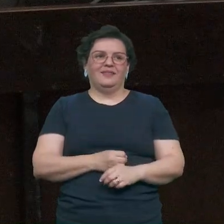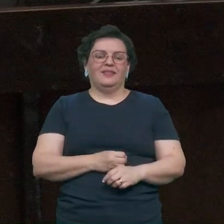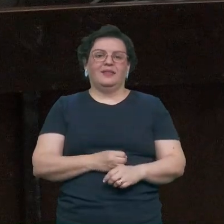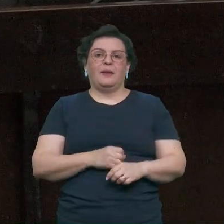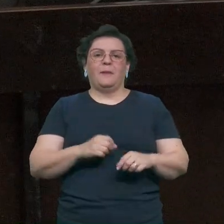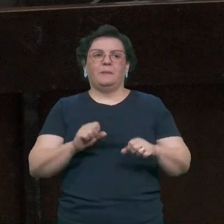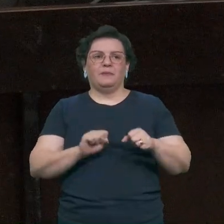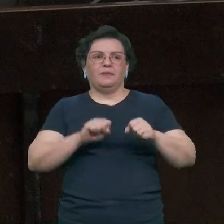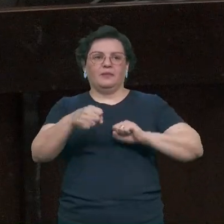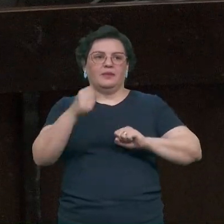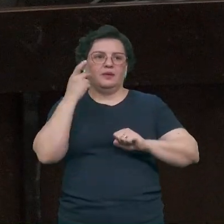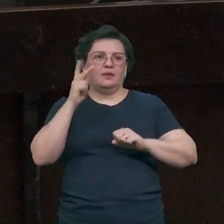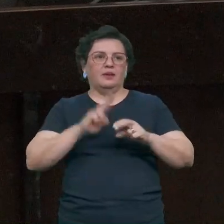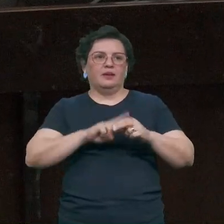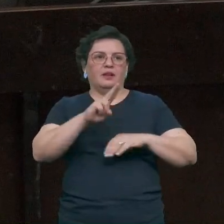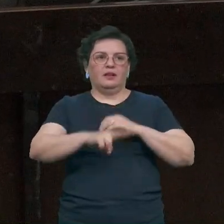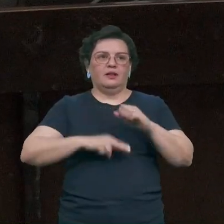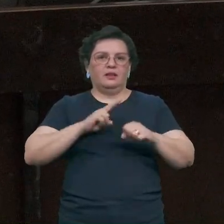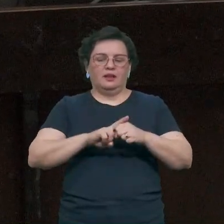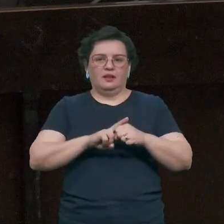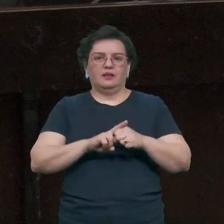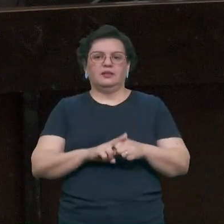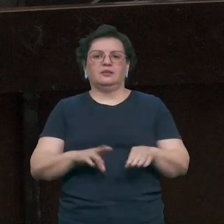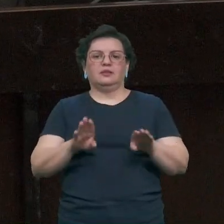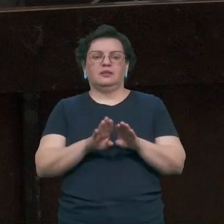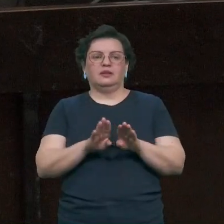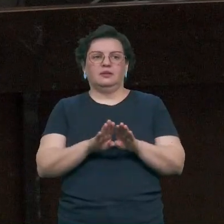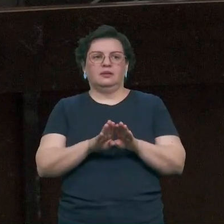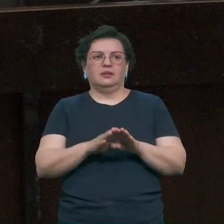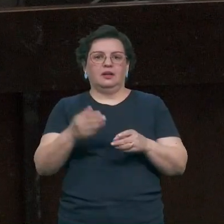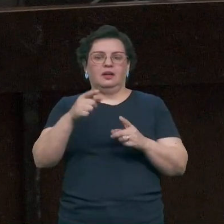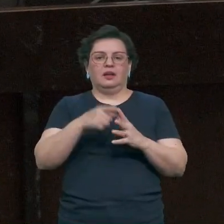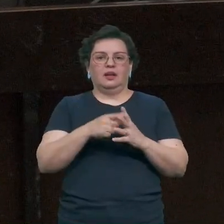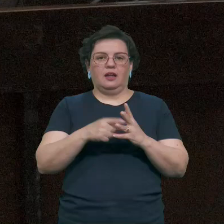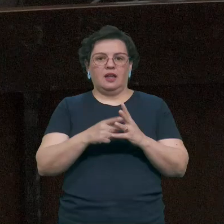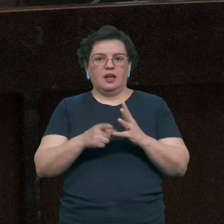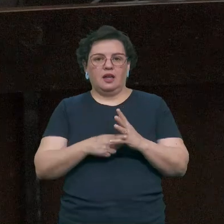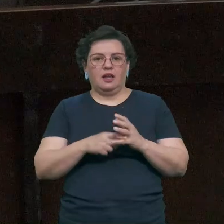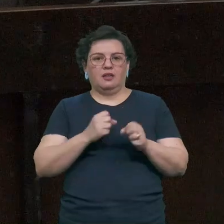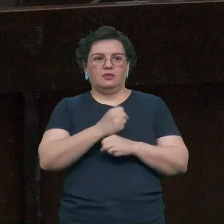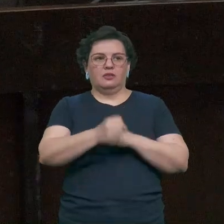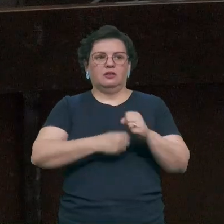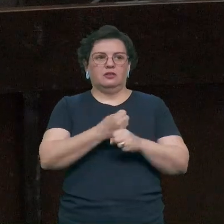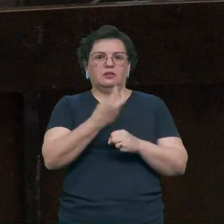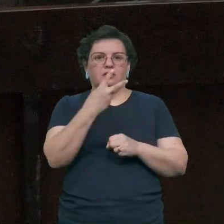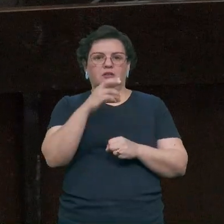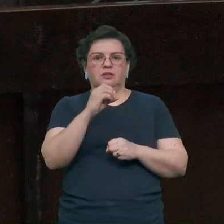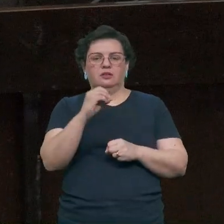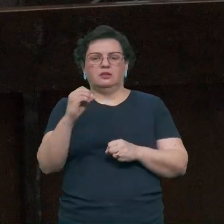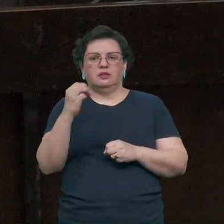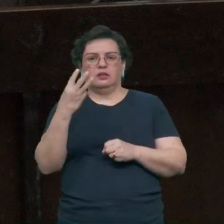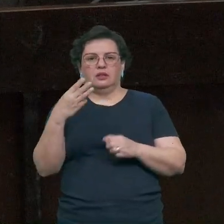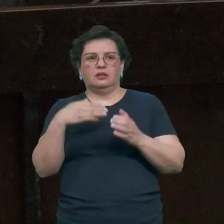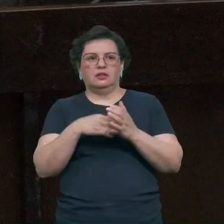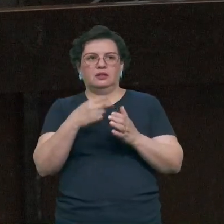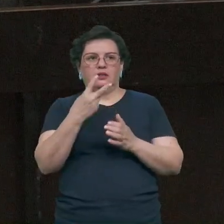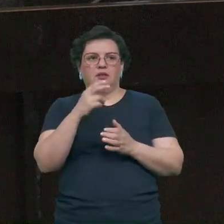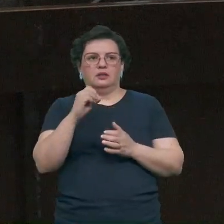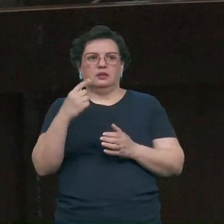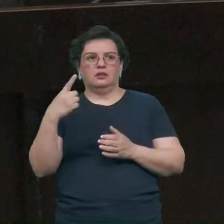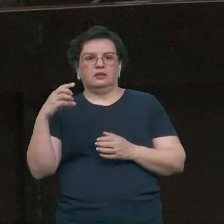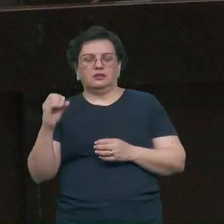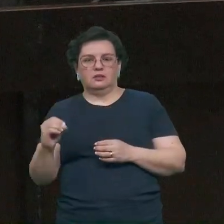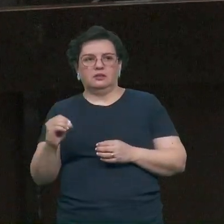Afro e Gestão Pública Contemporânea. Entre 2003 a 2010, ministrou aulas de Sociologia, História